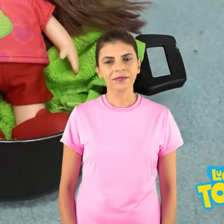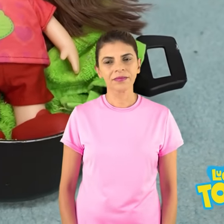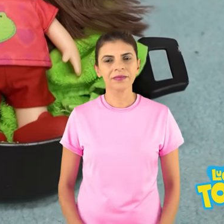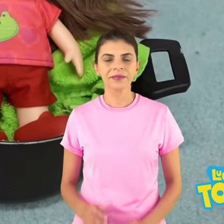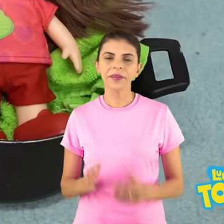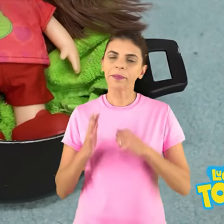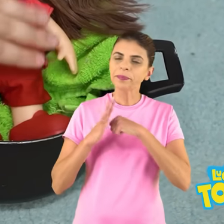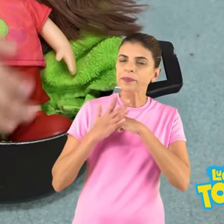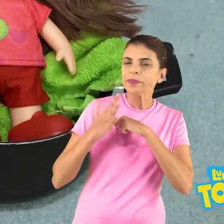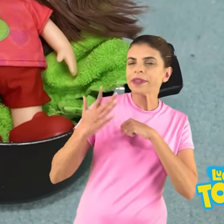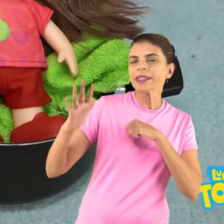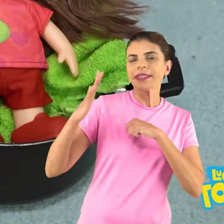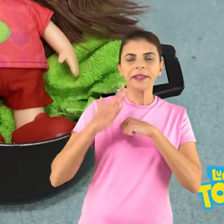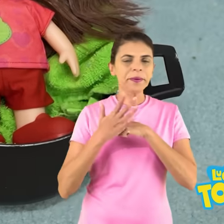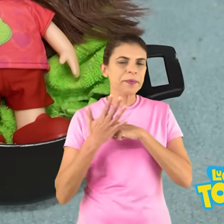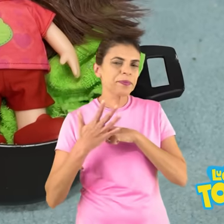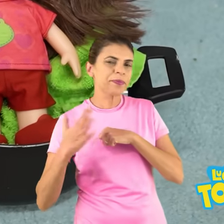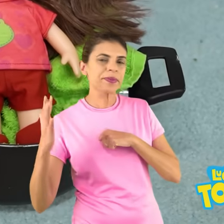Brilha, brilha,